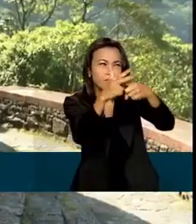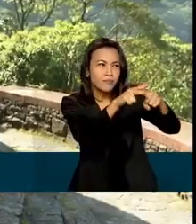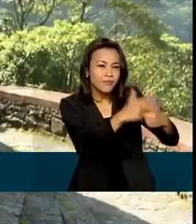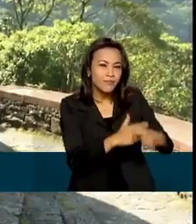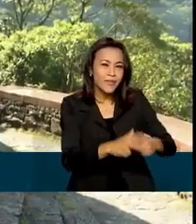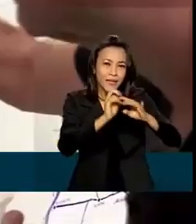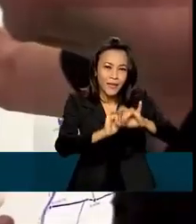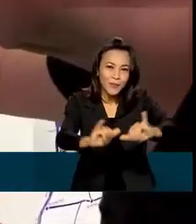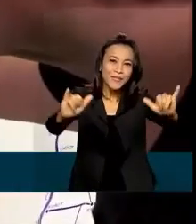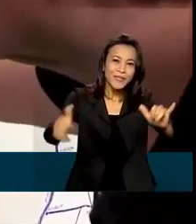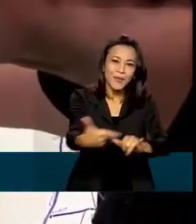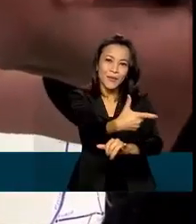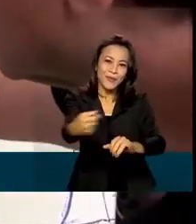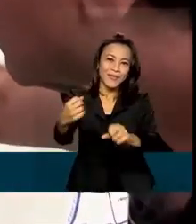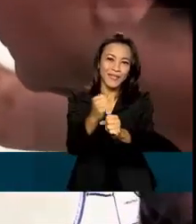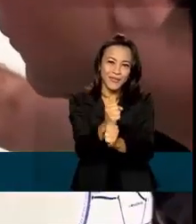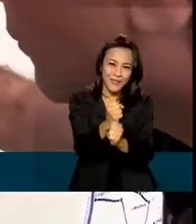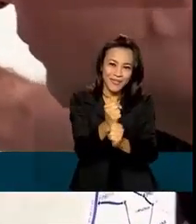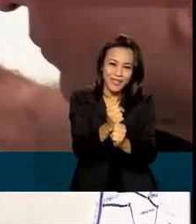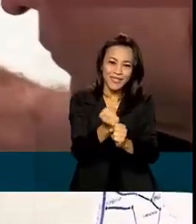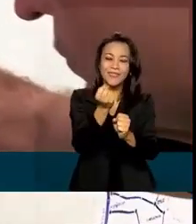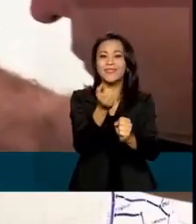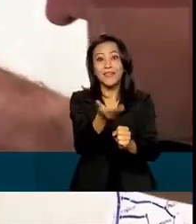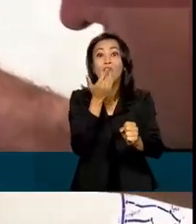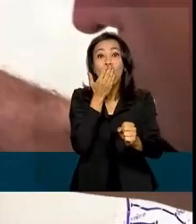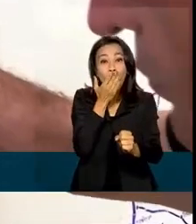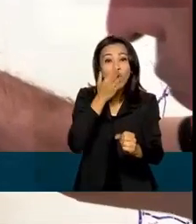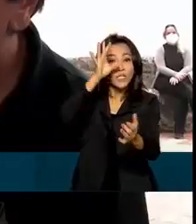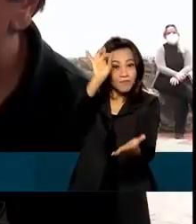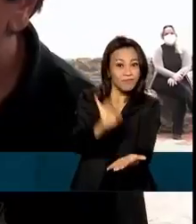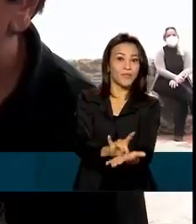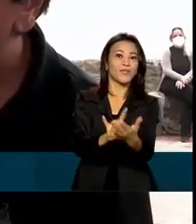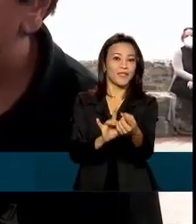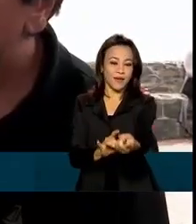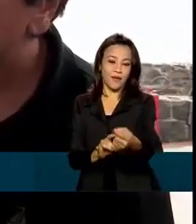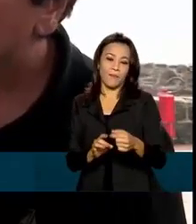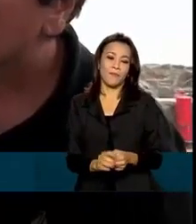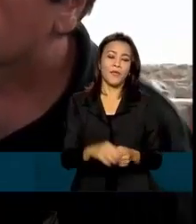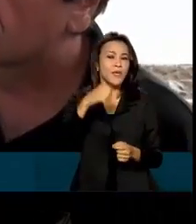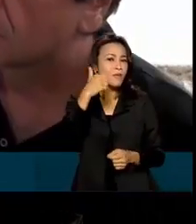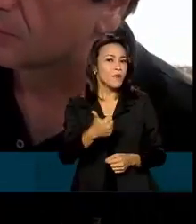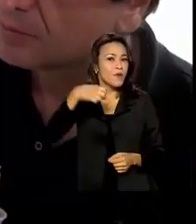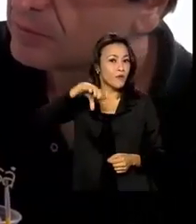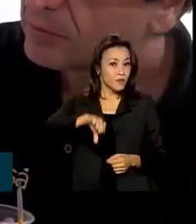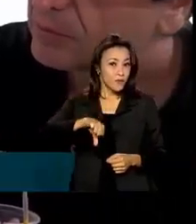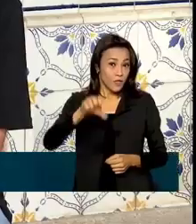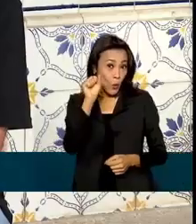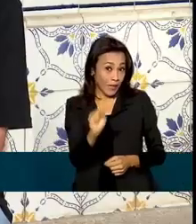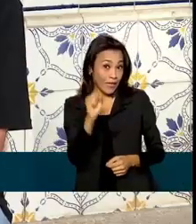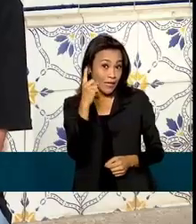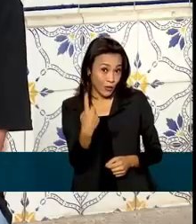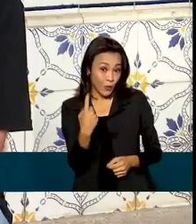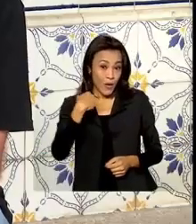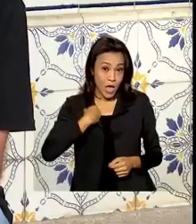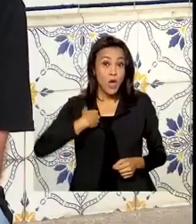anunciam o Bicentenário as próximas das cores e formatos originais em 81 eu